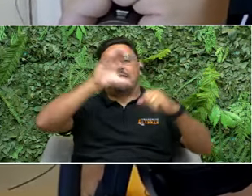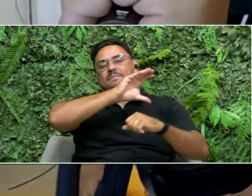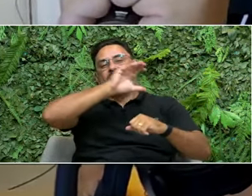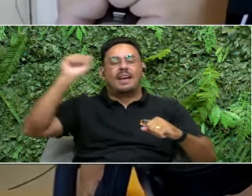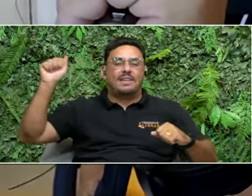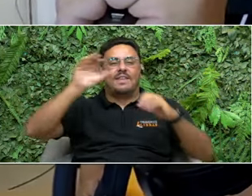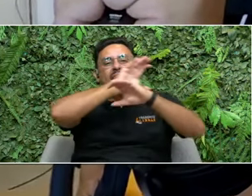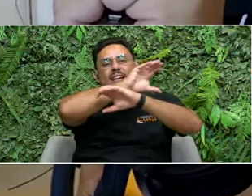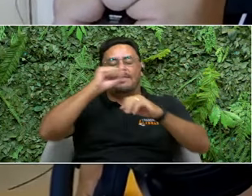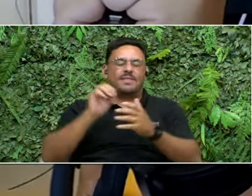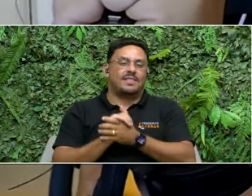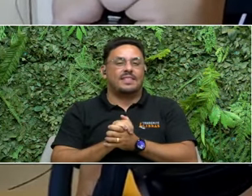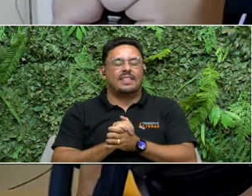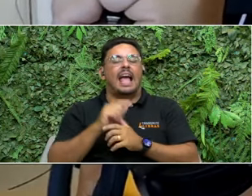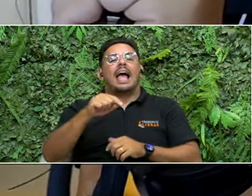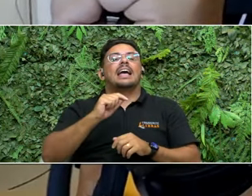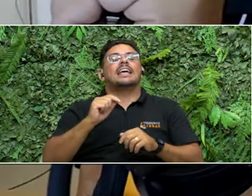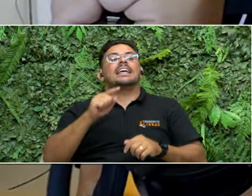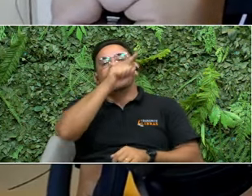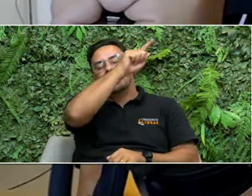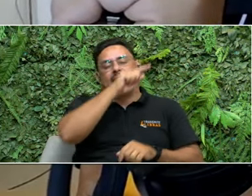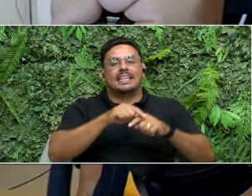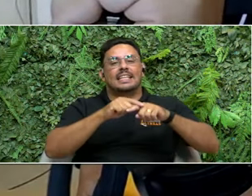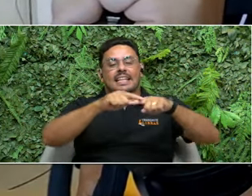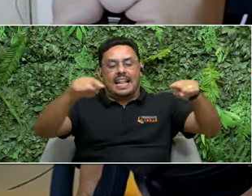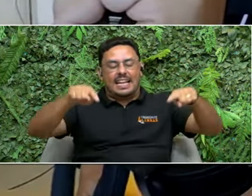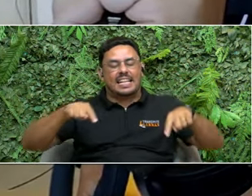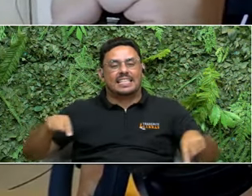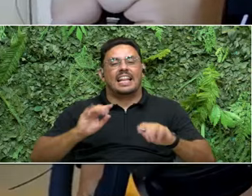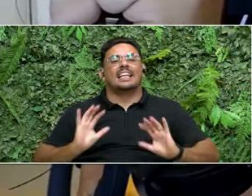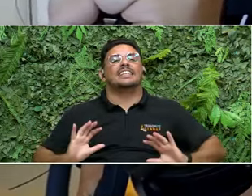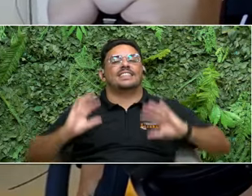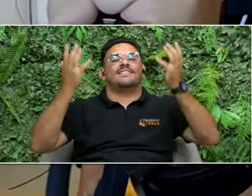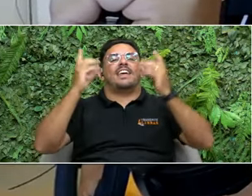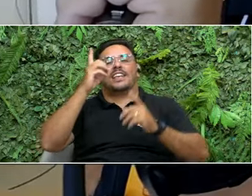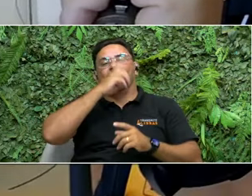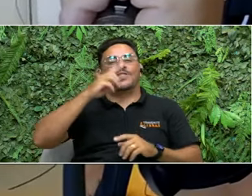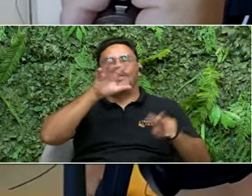campeão salão de festas no domingo da